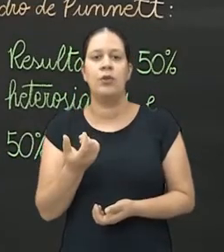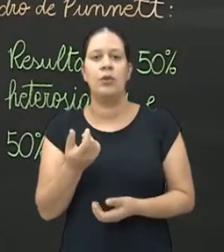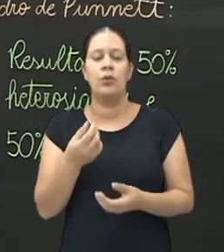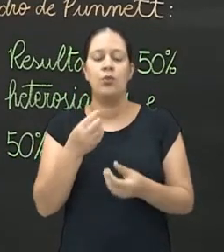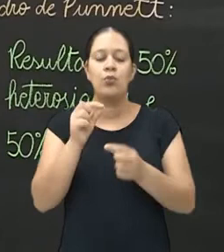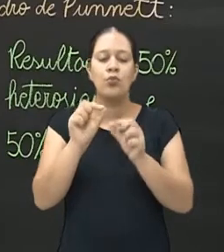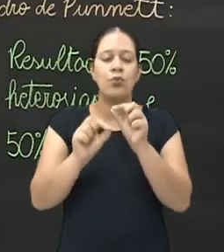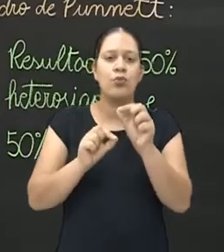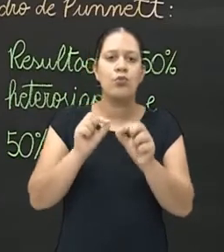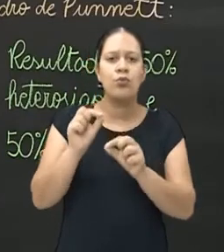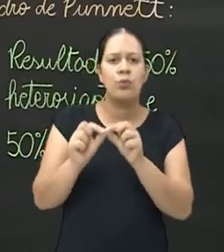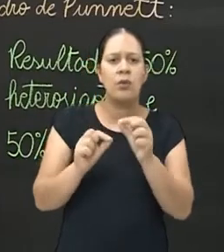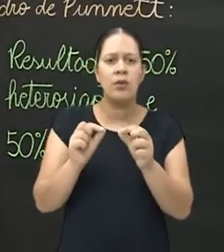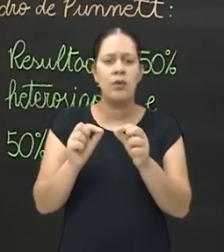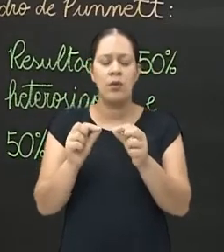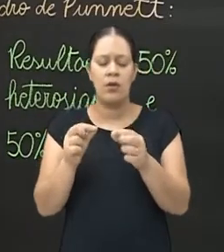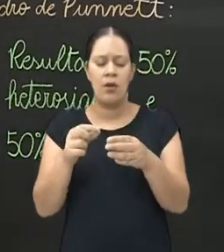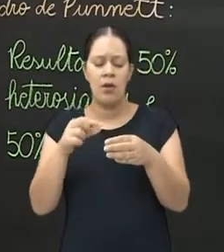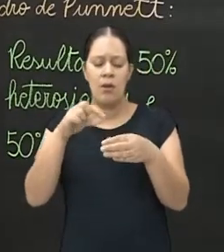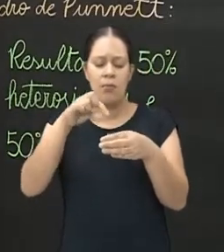Você, ervilhas?